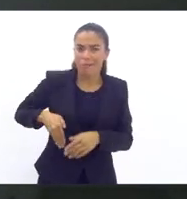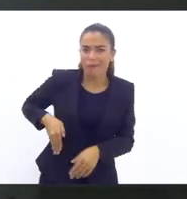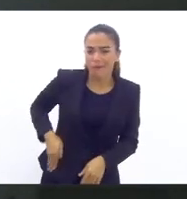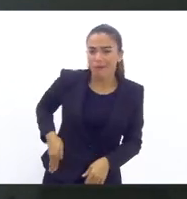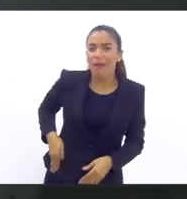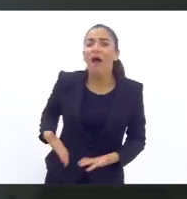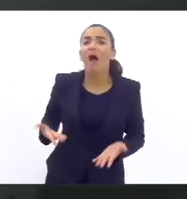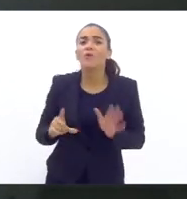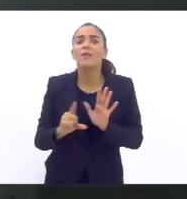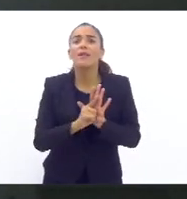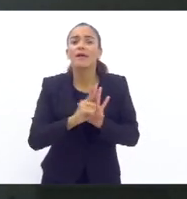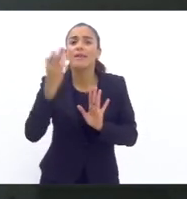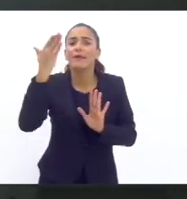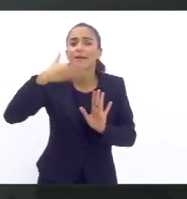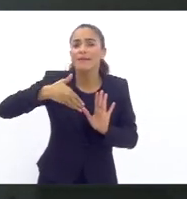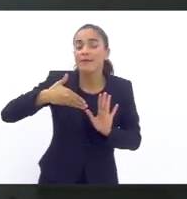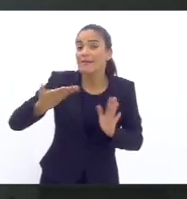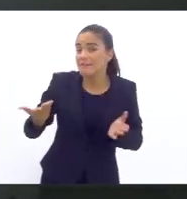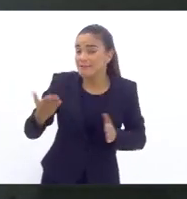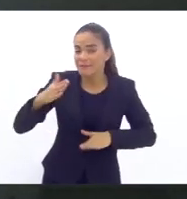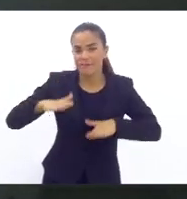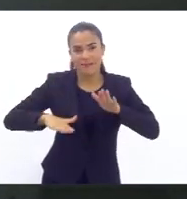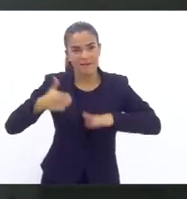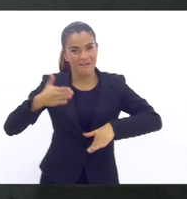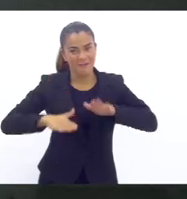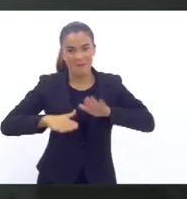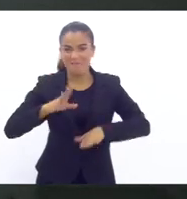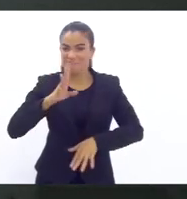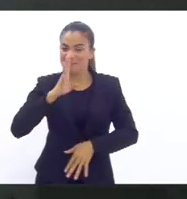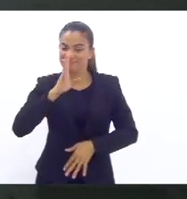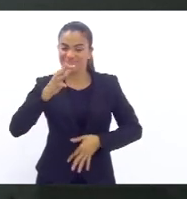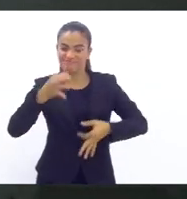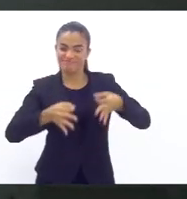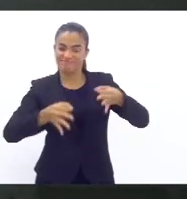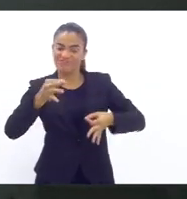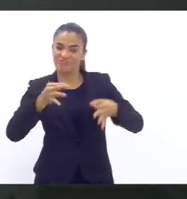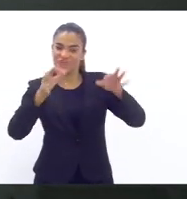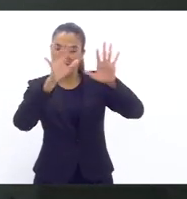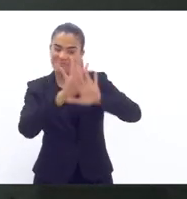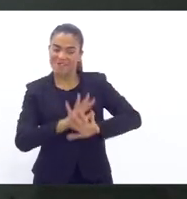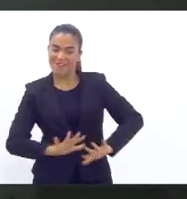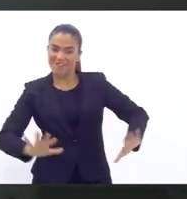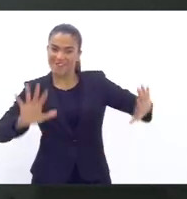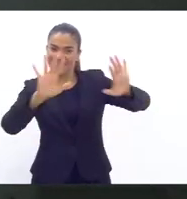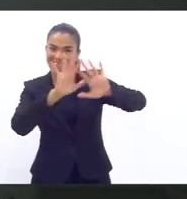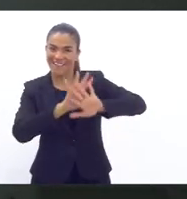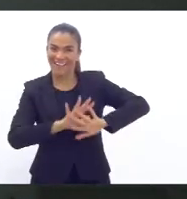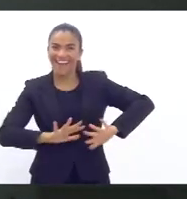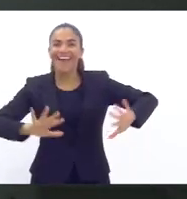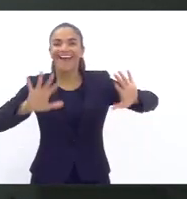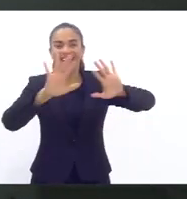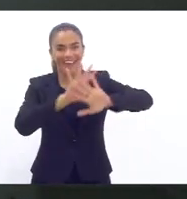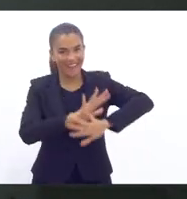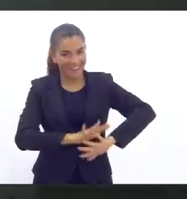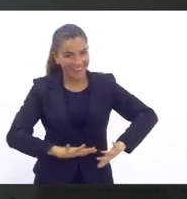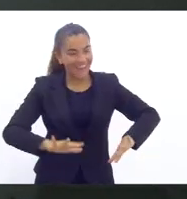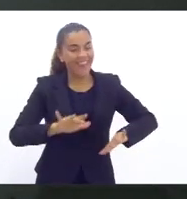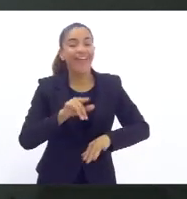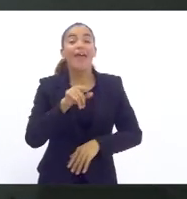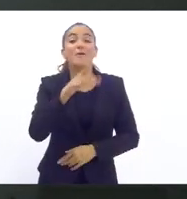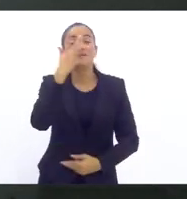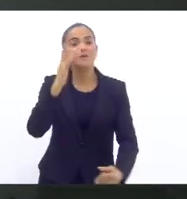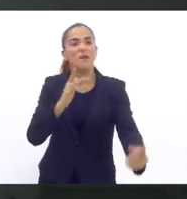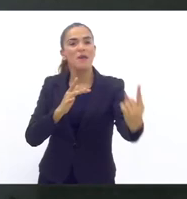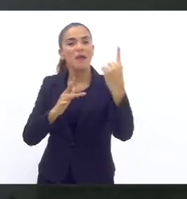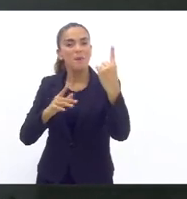aonde que tá isso na lei isso vai depender de quê vai depender de um julgamento subjetivo né vai depender de um julgamento subjetivo daquele que vai me